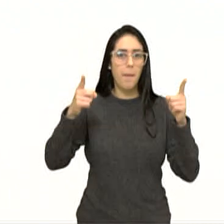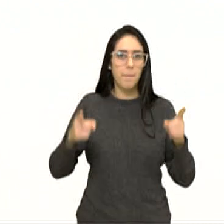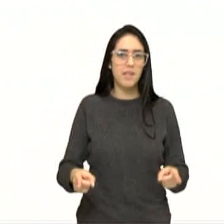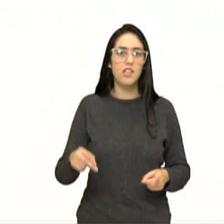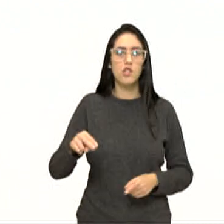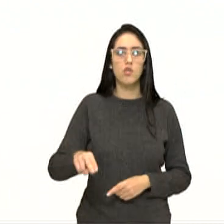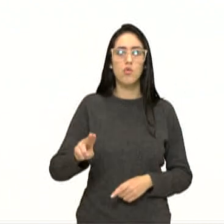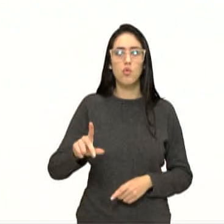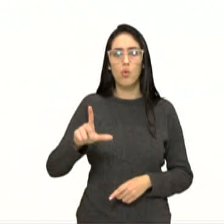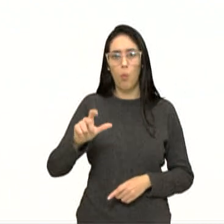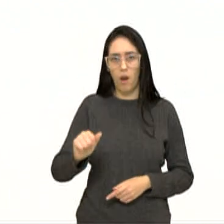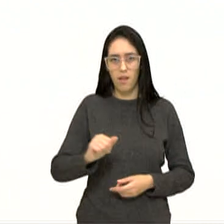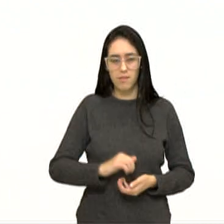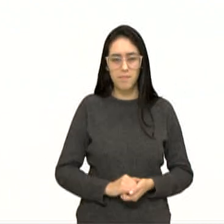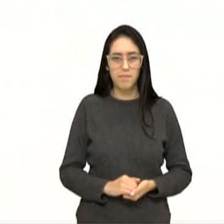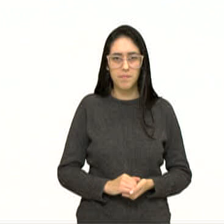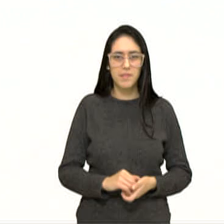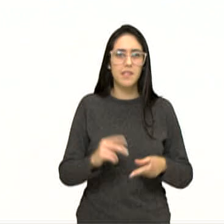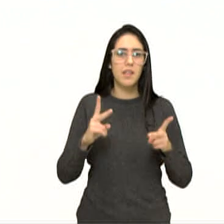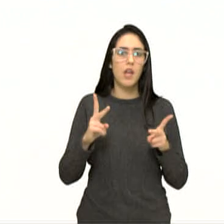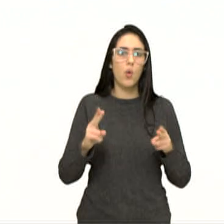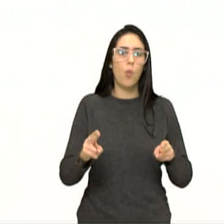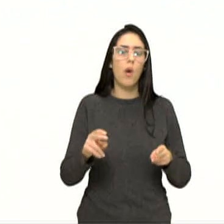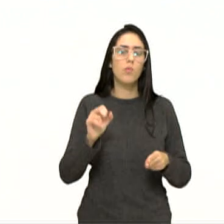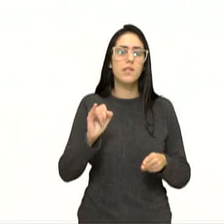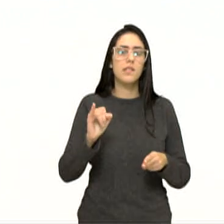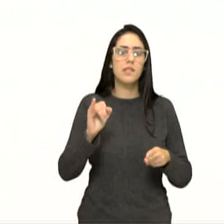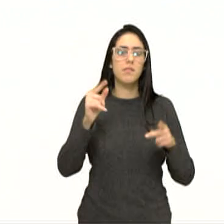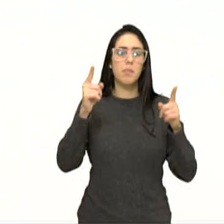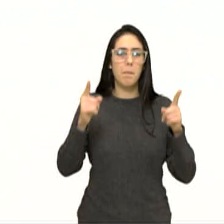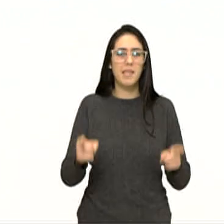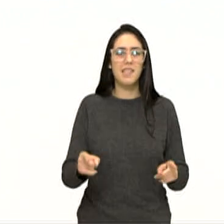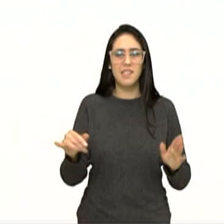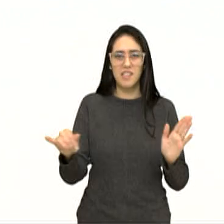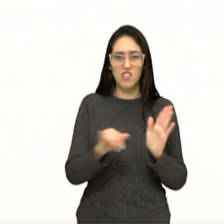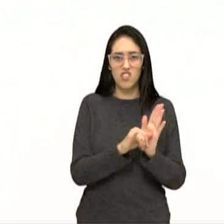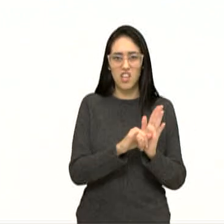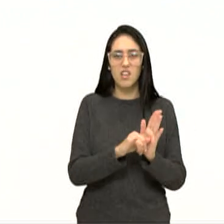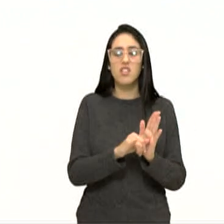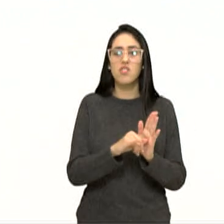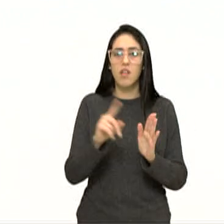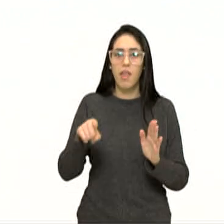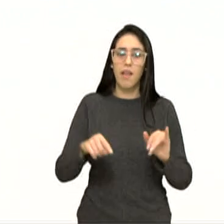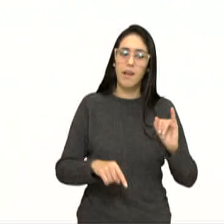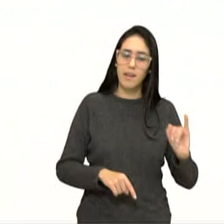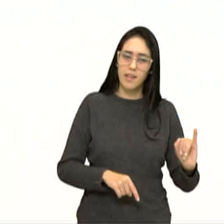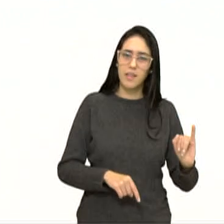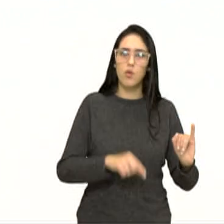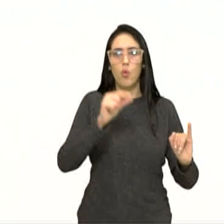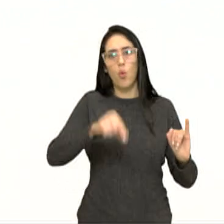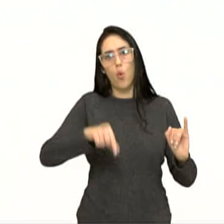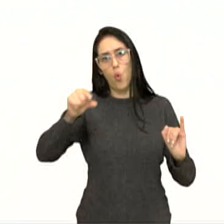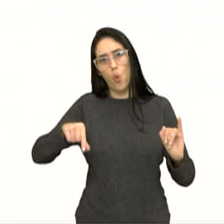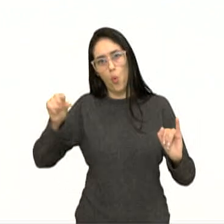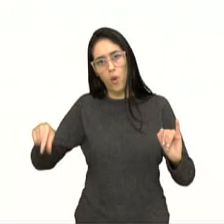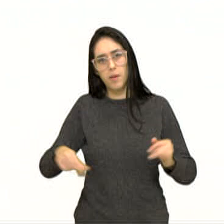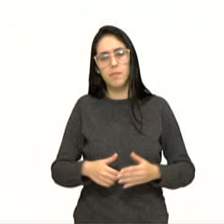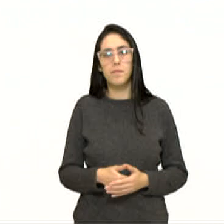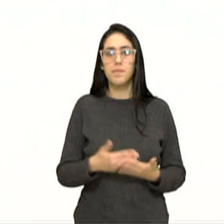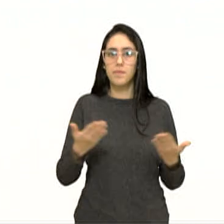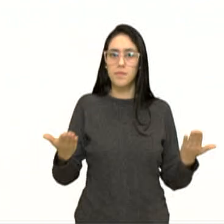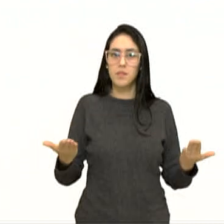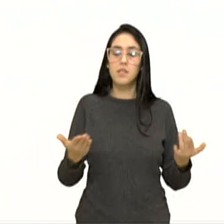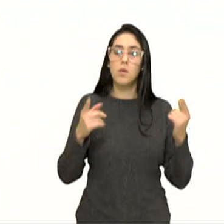nula. Assim como quando eu tenho uma matriz identidade, é o I e o número de colunas. Então, aqui na